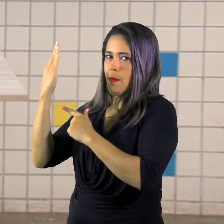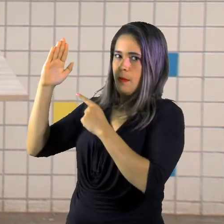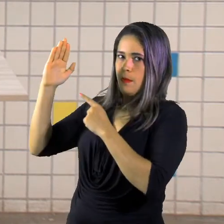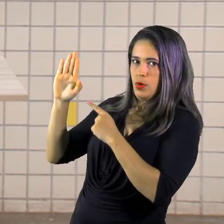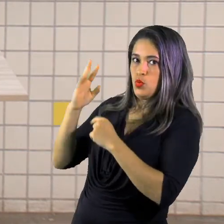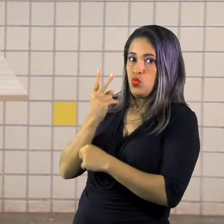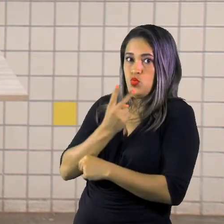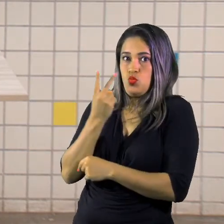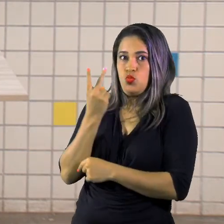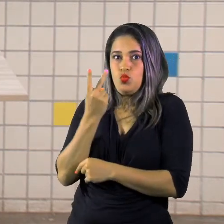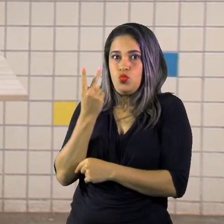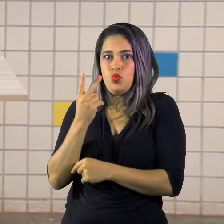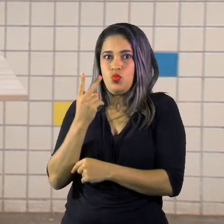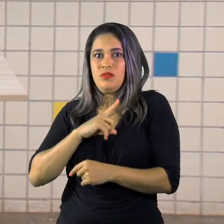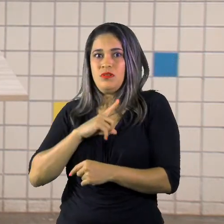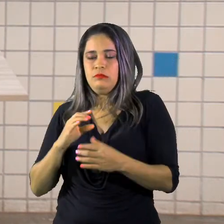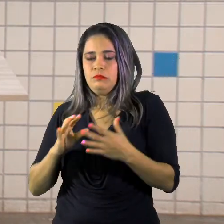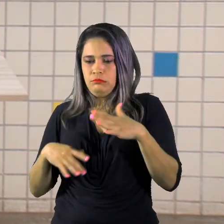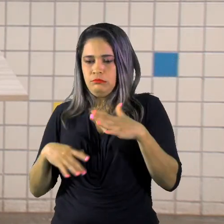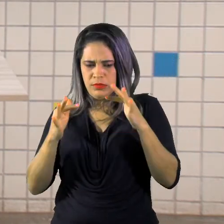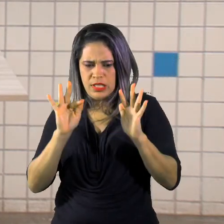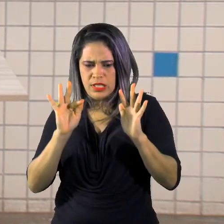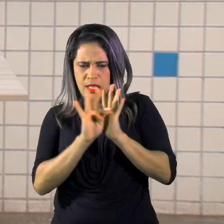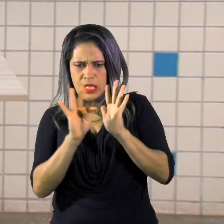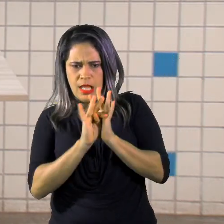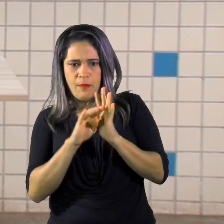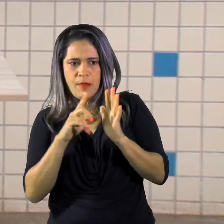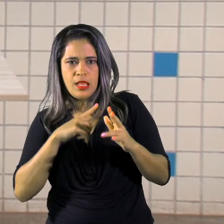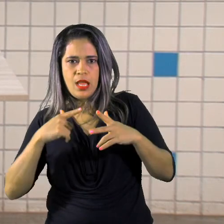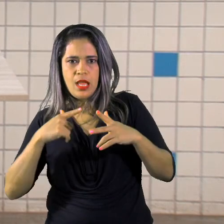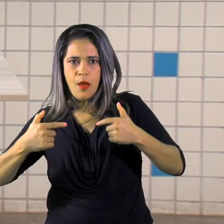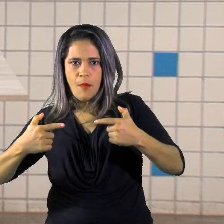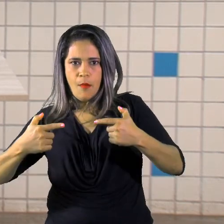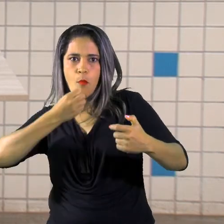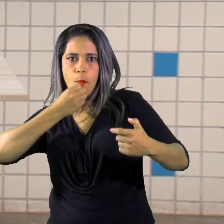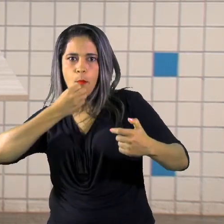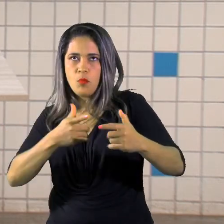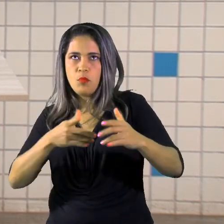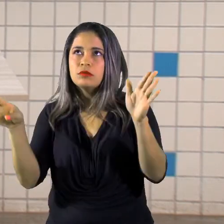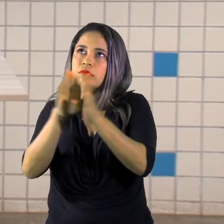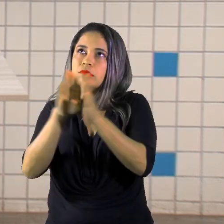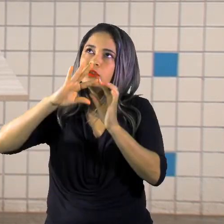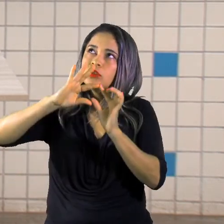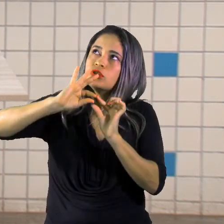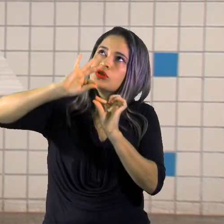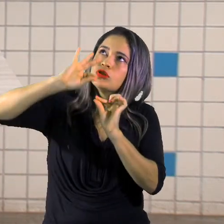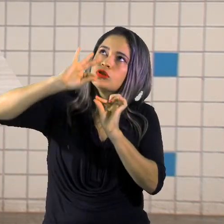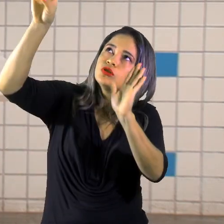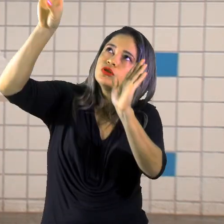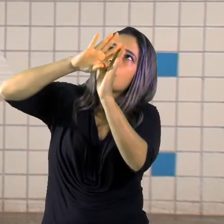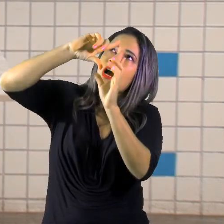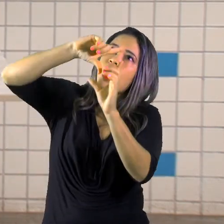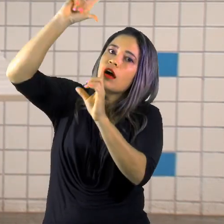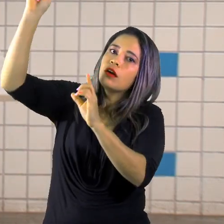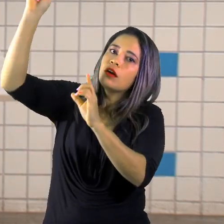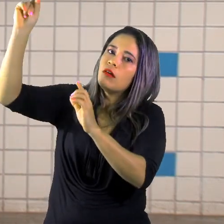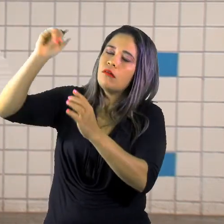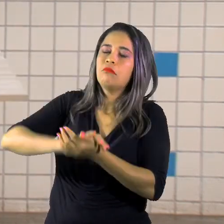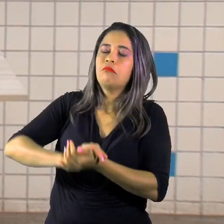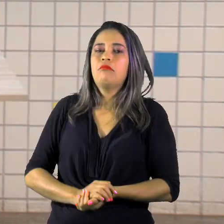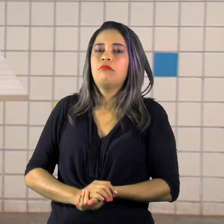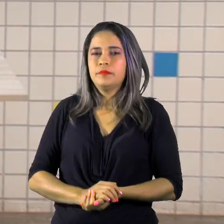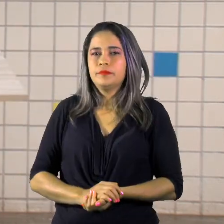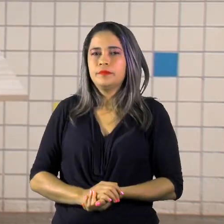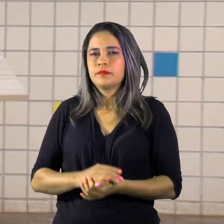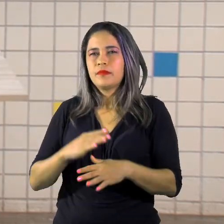desenvolveram muitas técnicas para quê? Para ter armamentos bons e para chegarem à Lua. A partir dessa evolução